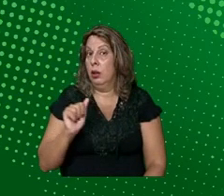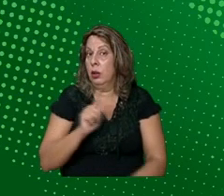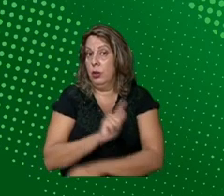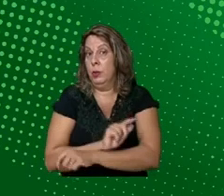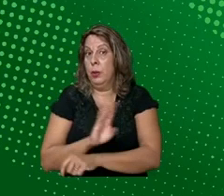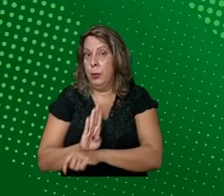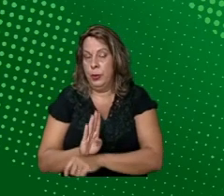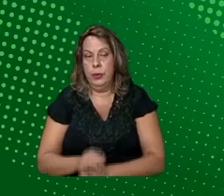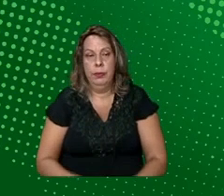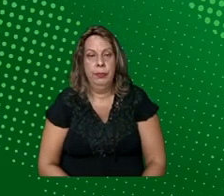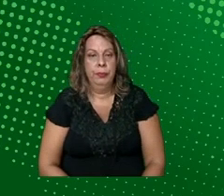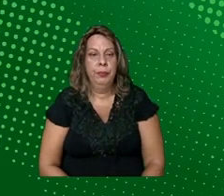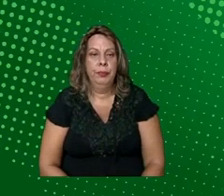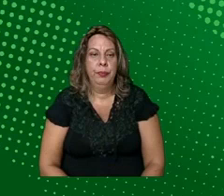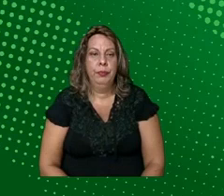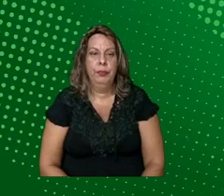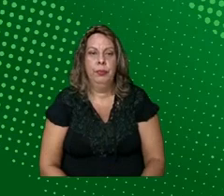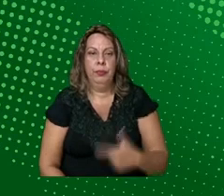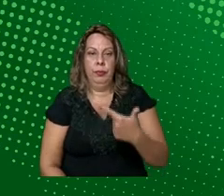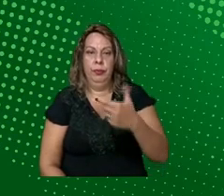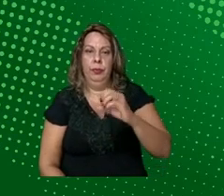Barbosa Farolândia.